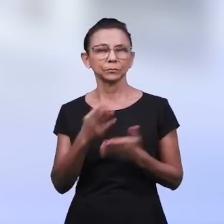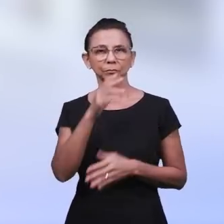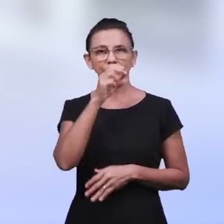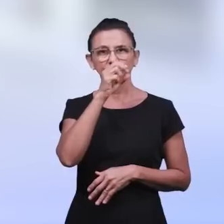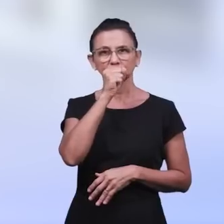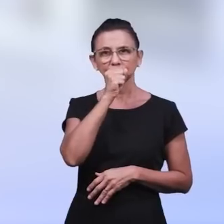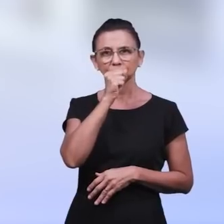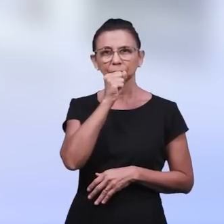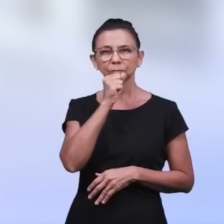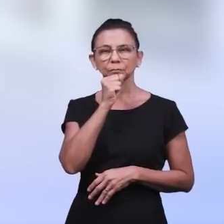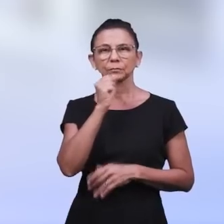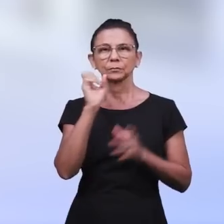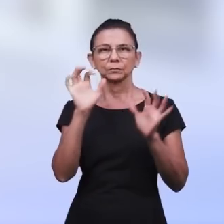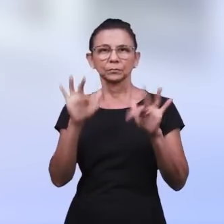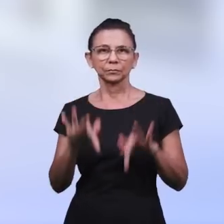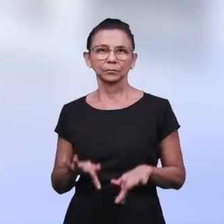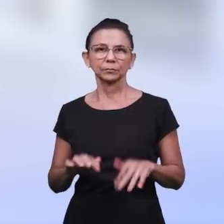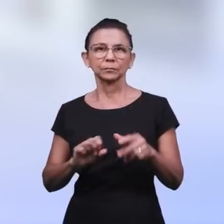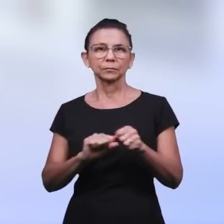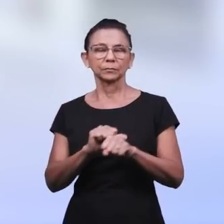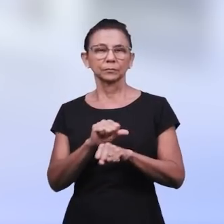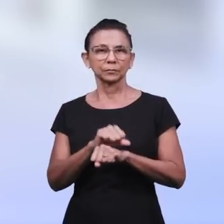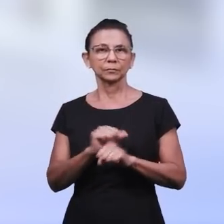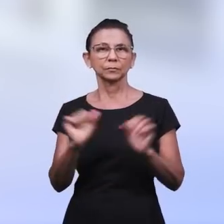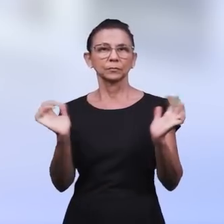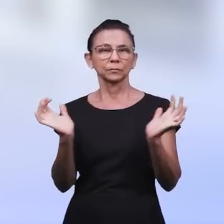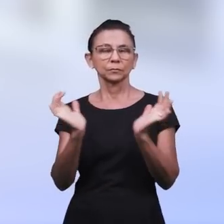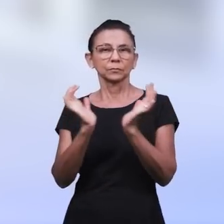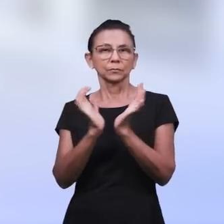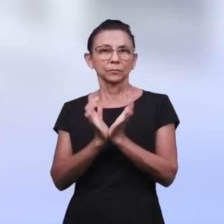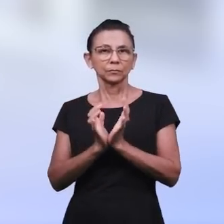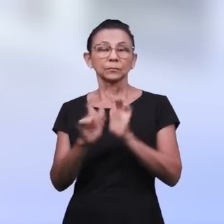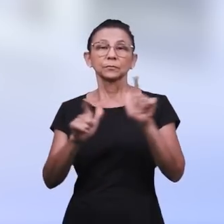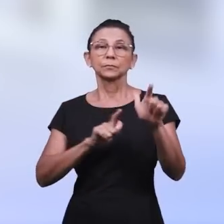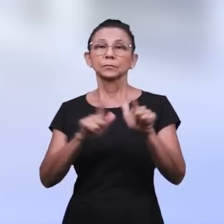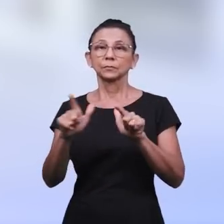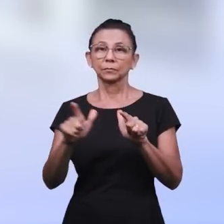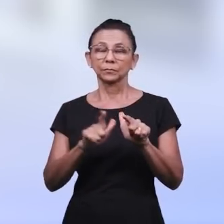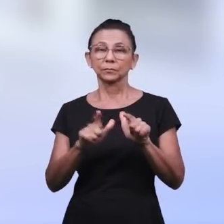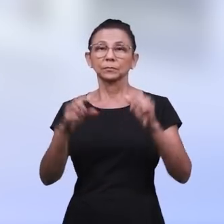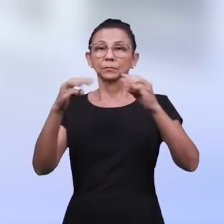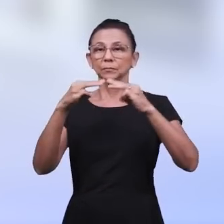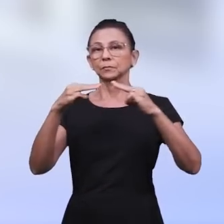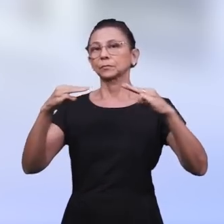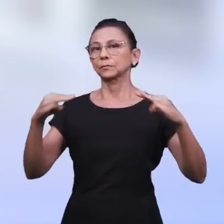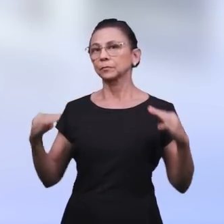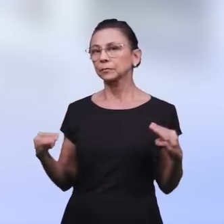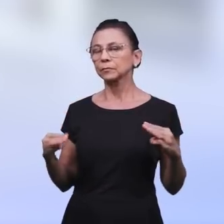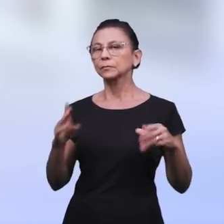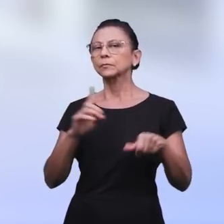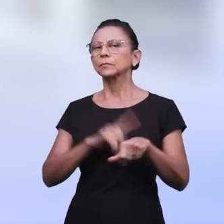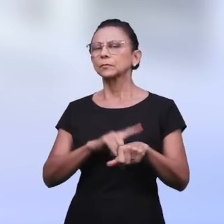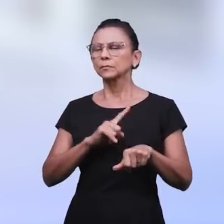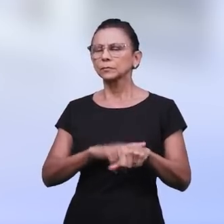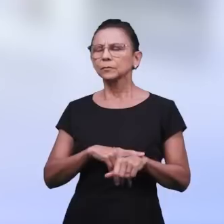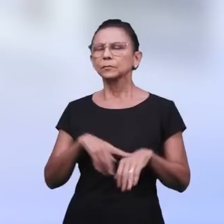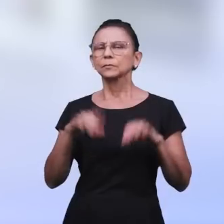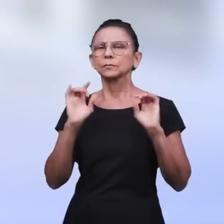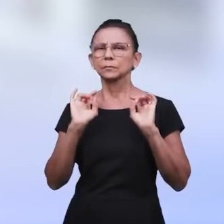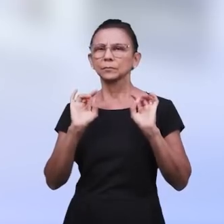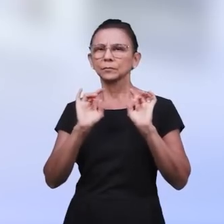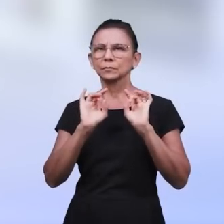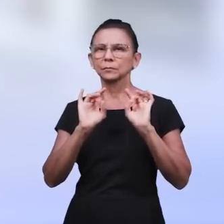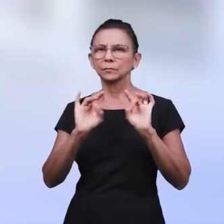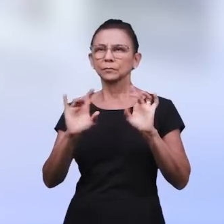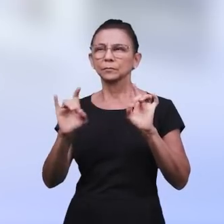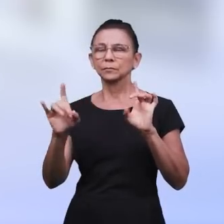Estamos encerrando hoje, este sábado, um seminário com todos os trabalhadores das equipes do Manaim, momento